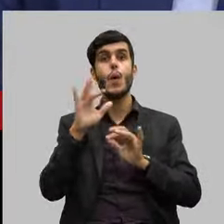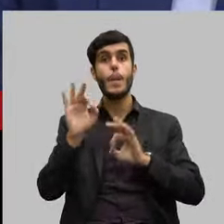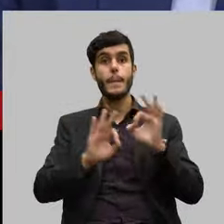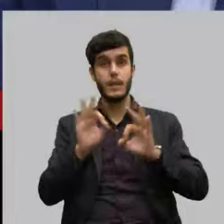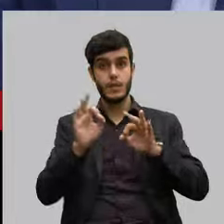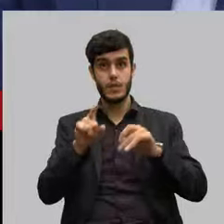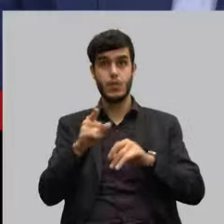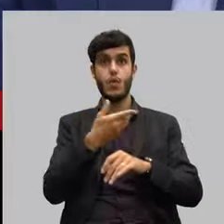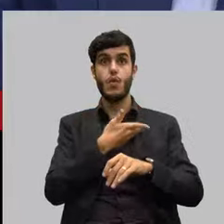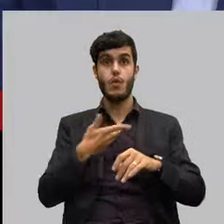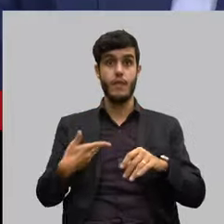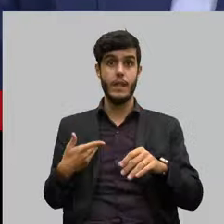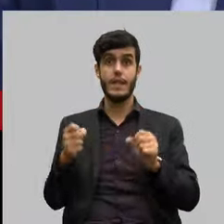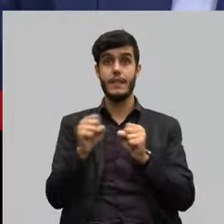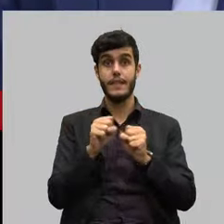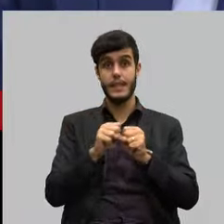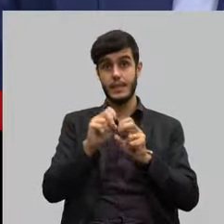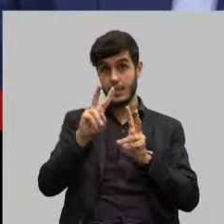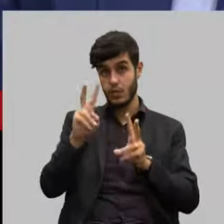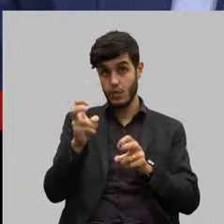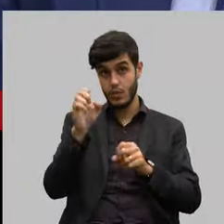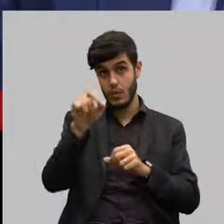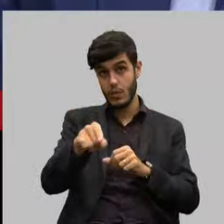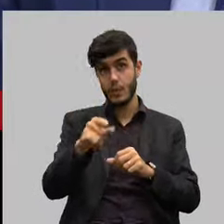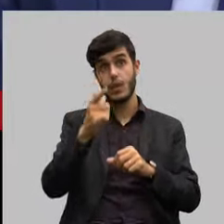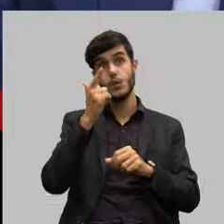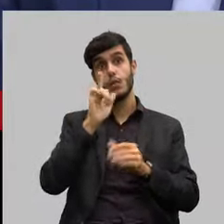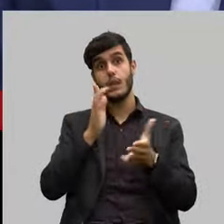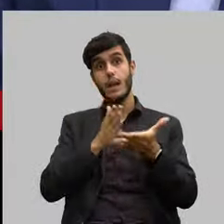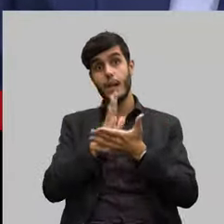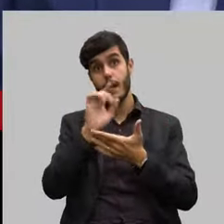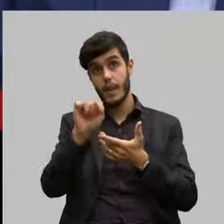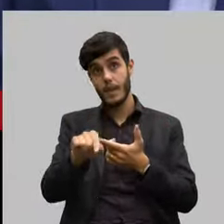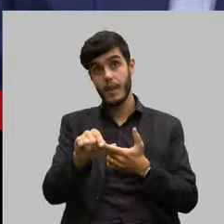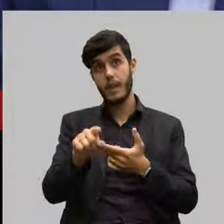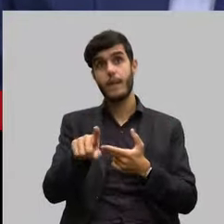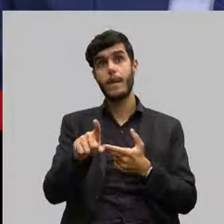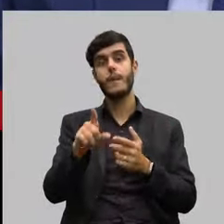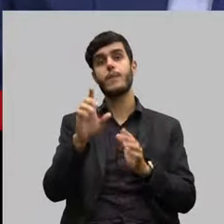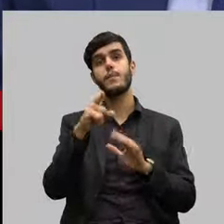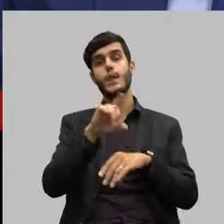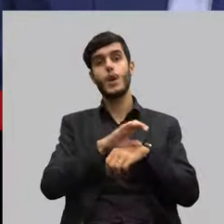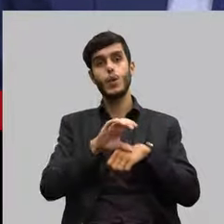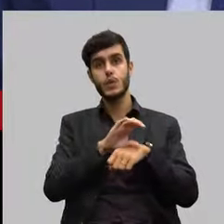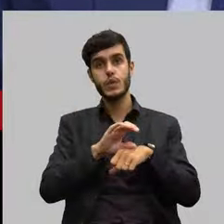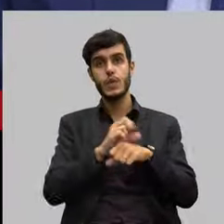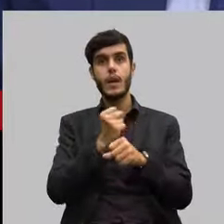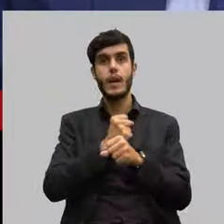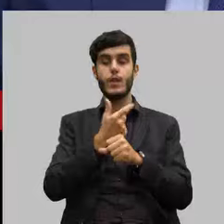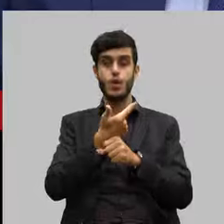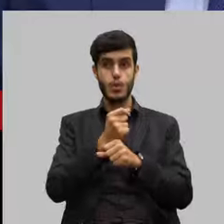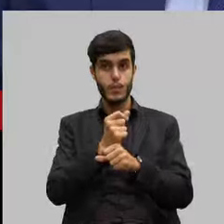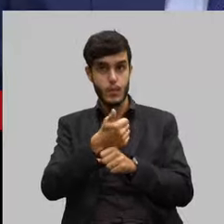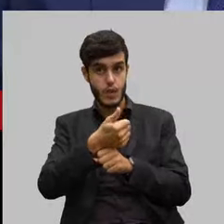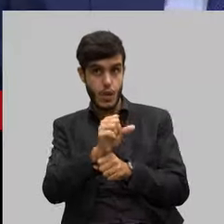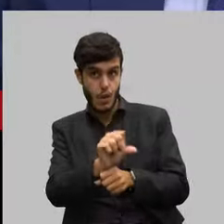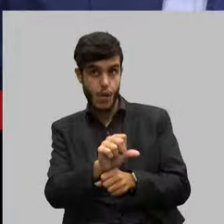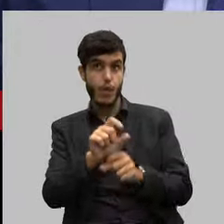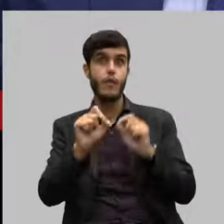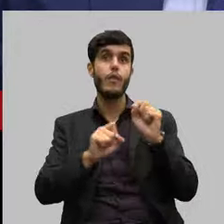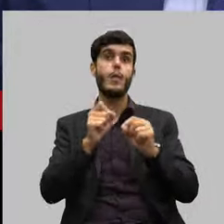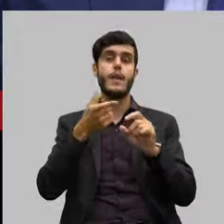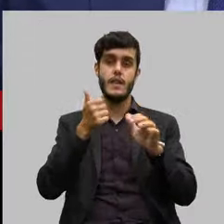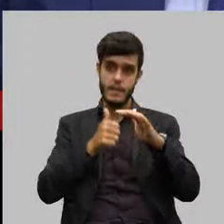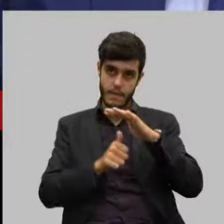governo vai fazer para cumprir o mínimo constitucional dos anos de 2019 em que ele investiu